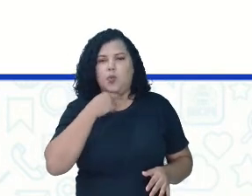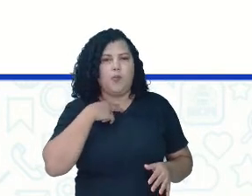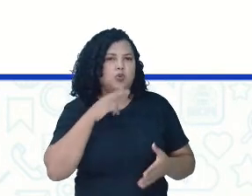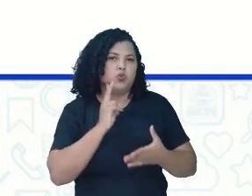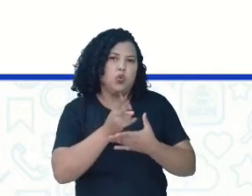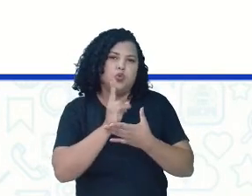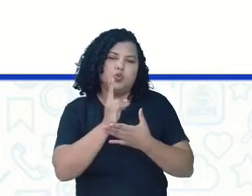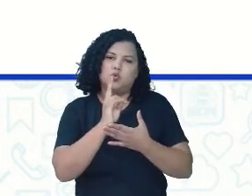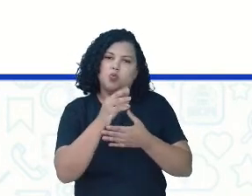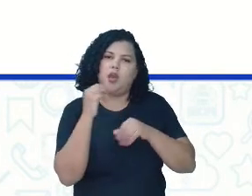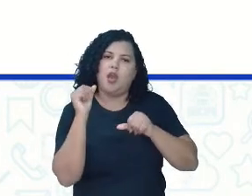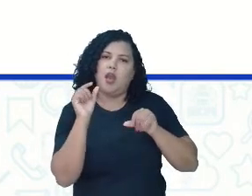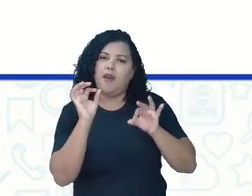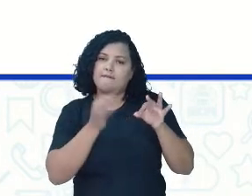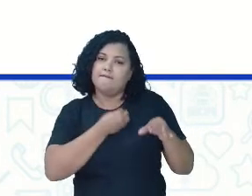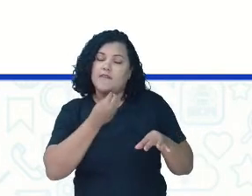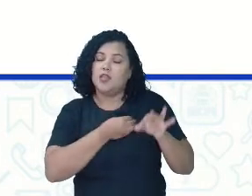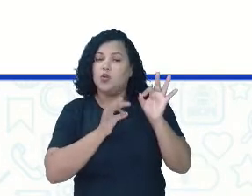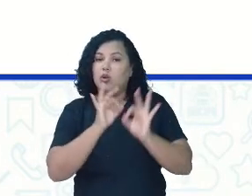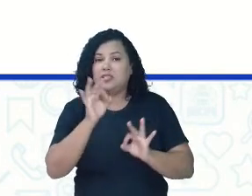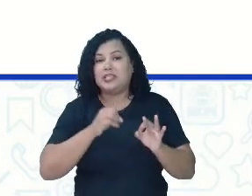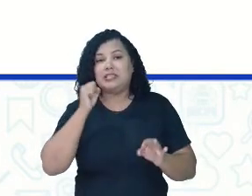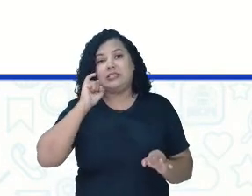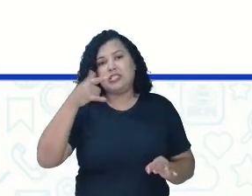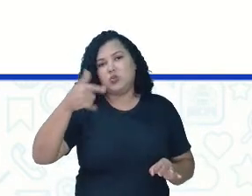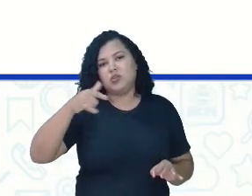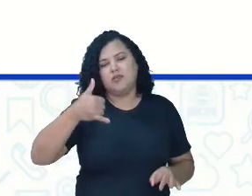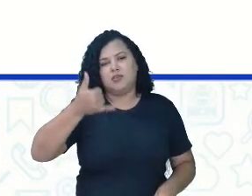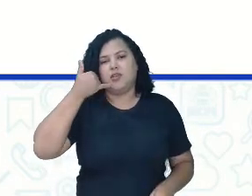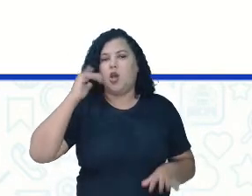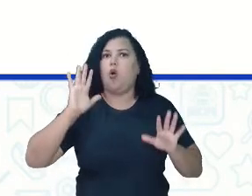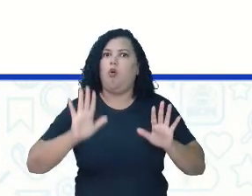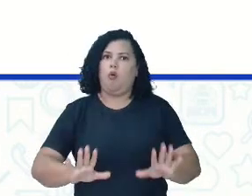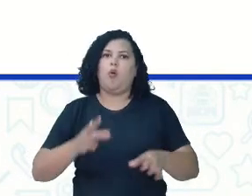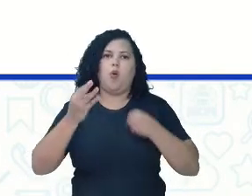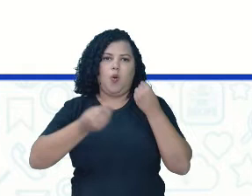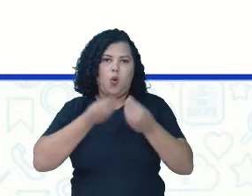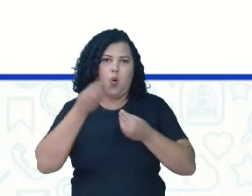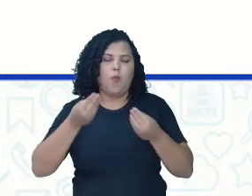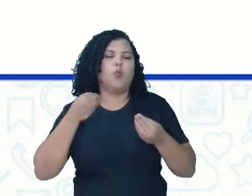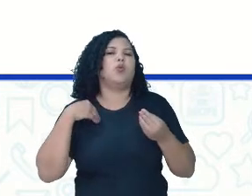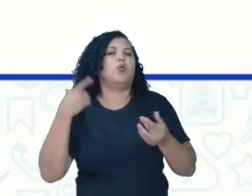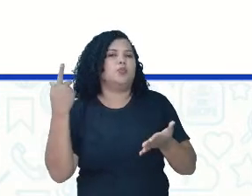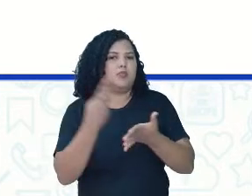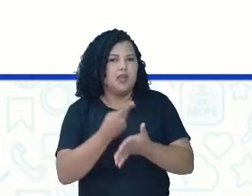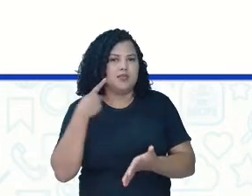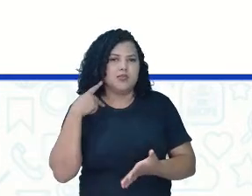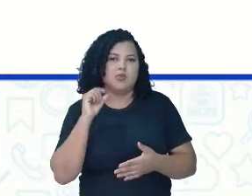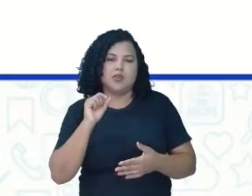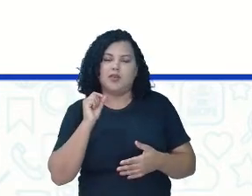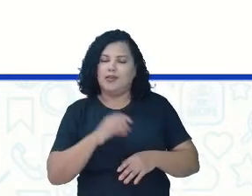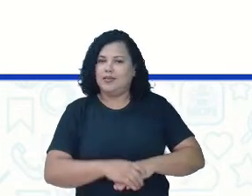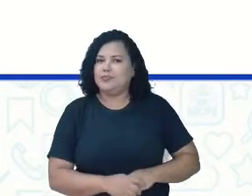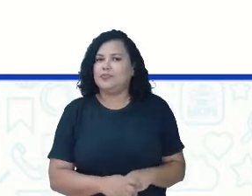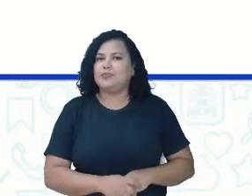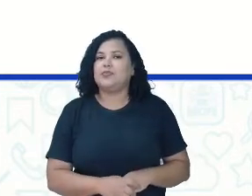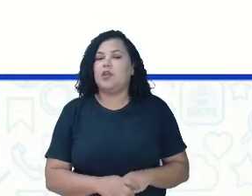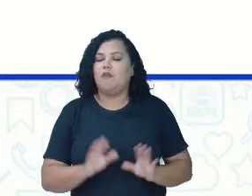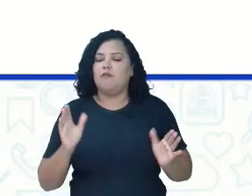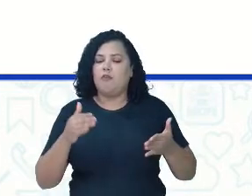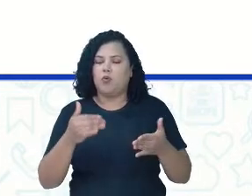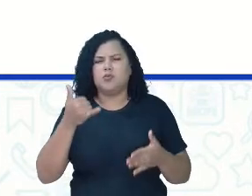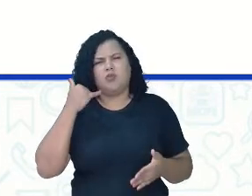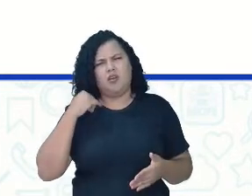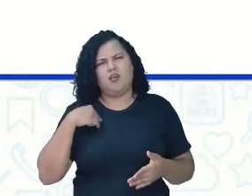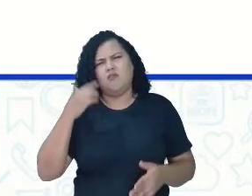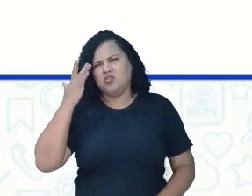sua vida sem o aparelho. Olha até que ponto chega a dependência humana com relação à tecnologia, mais especificamente o celular. Será